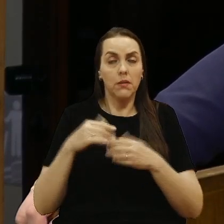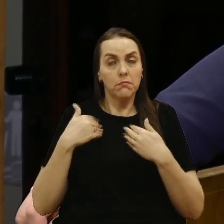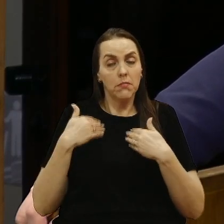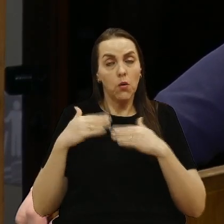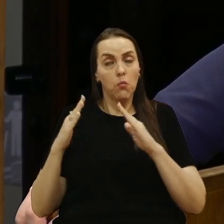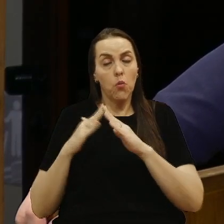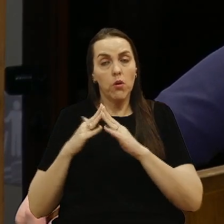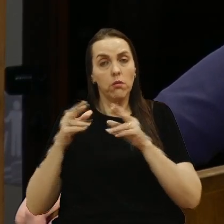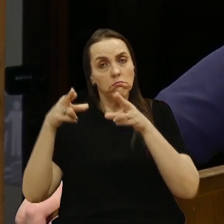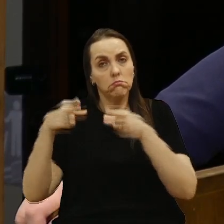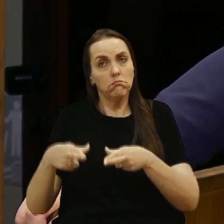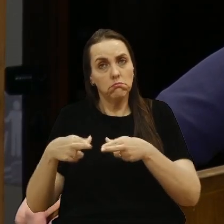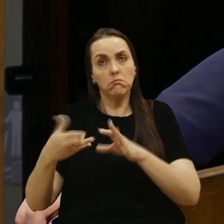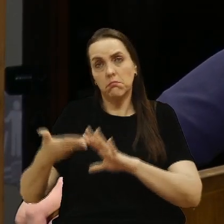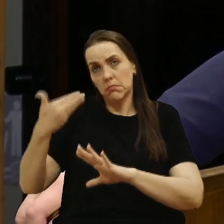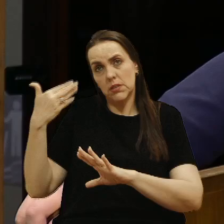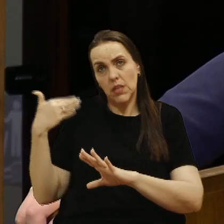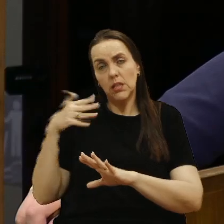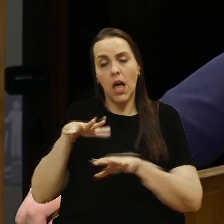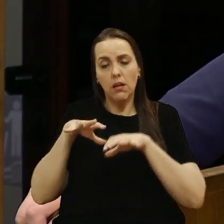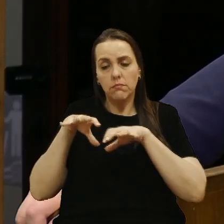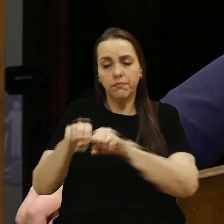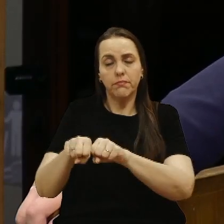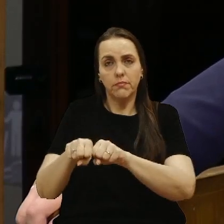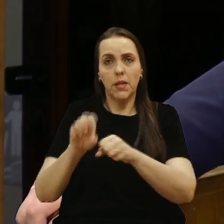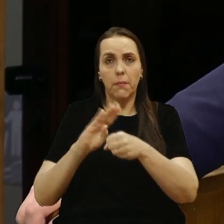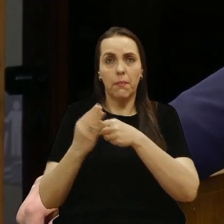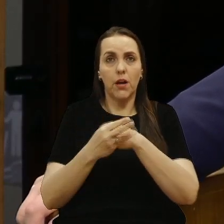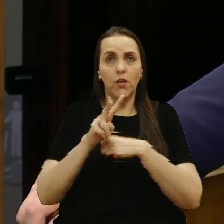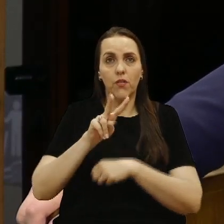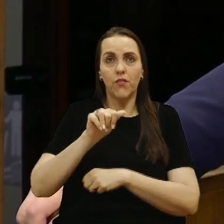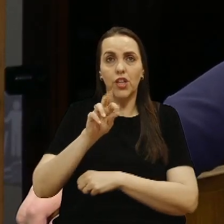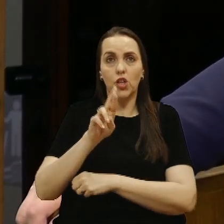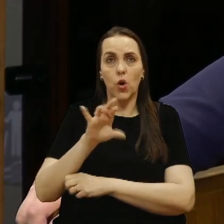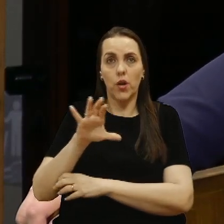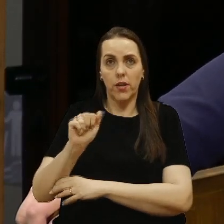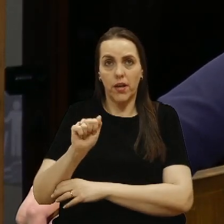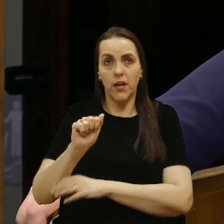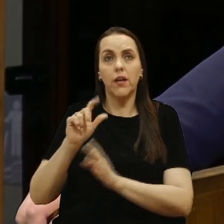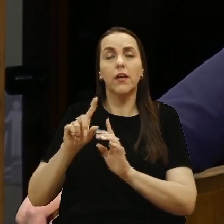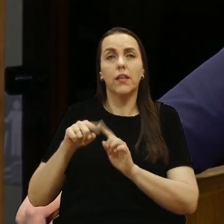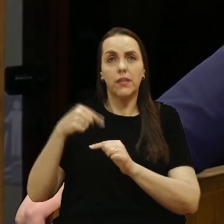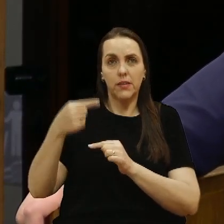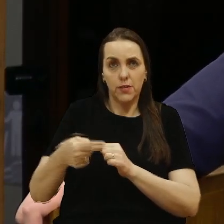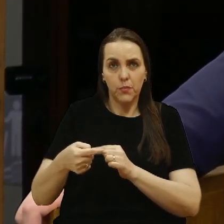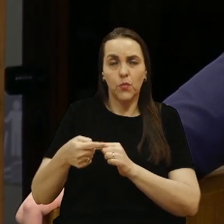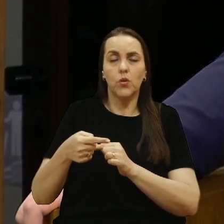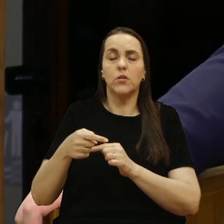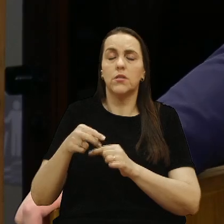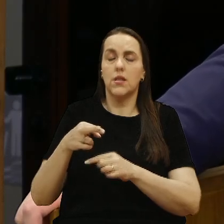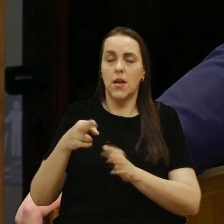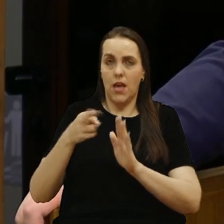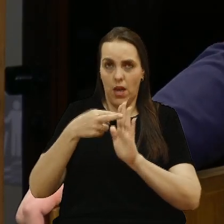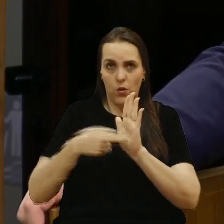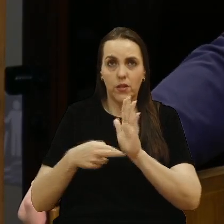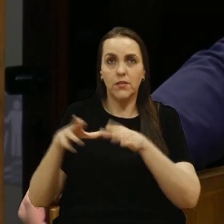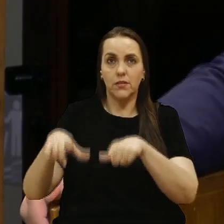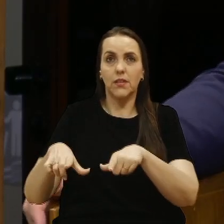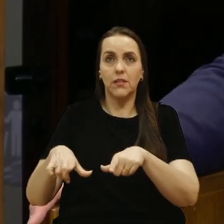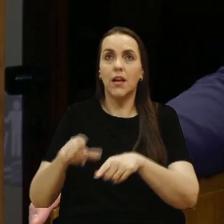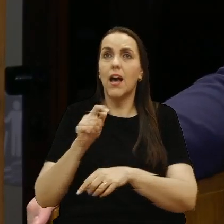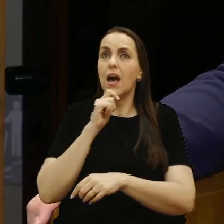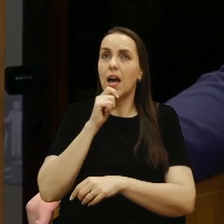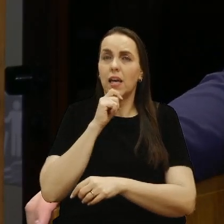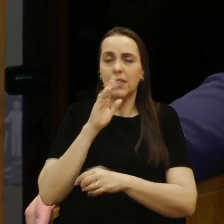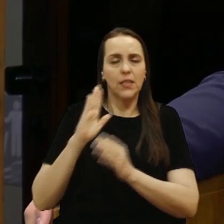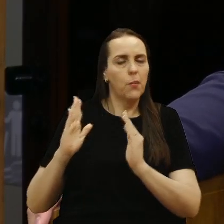região onde antigamente era uma invasão lá no bairro Vitória. Depois que saí lá do bairro Vitória, acabou sendo regularizado. Não tive a oportunidade de ainda ser morador do bairro